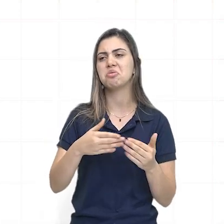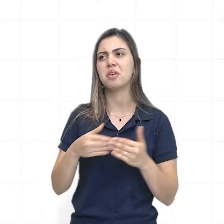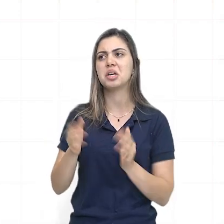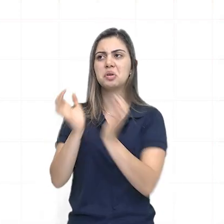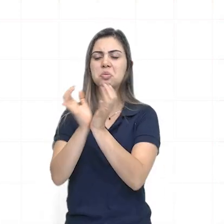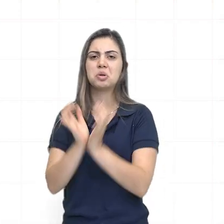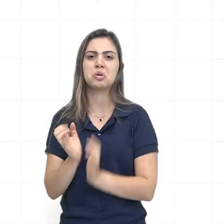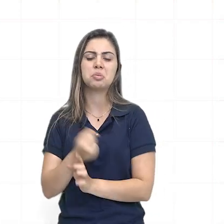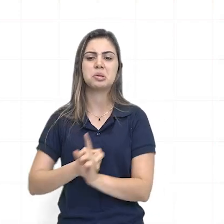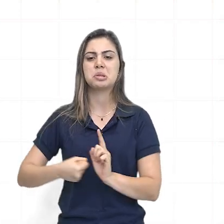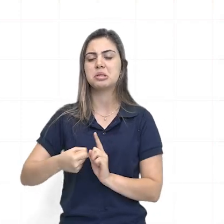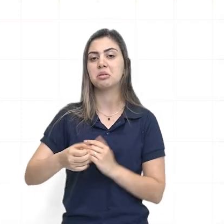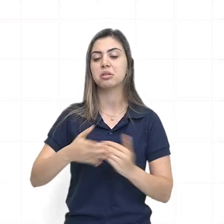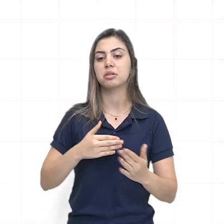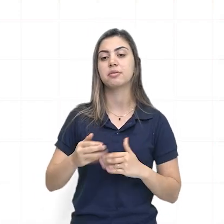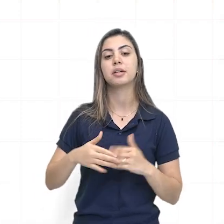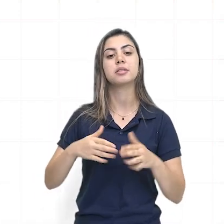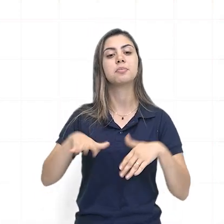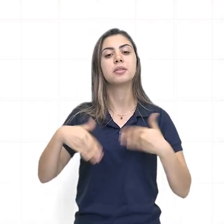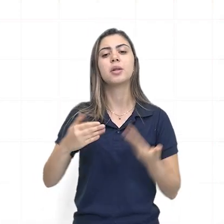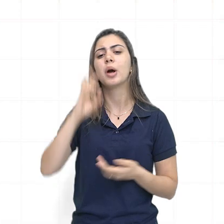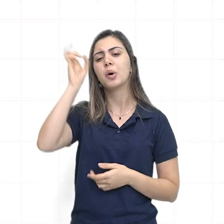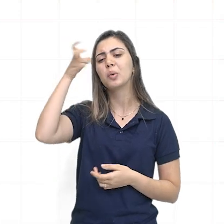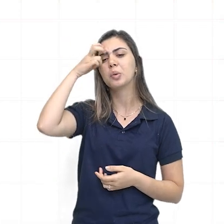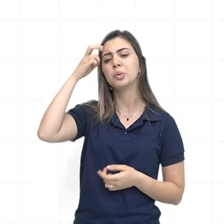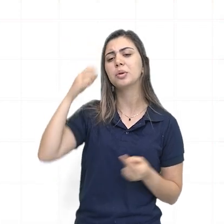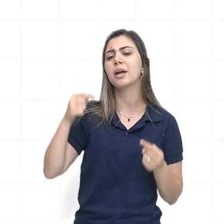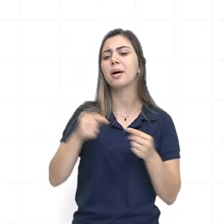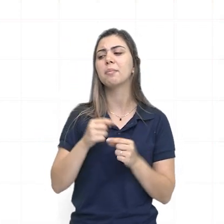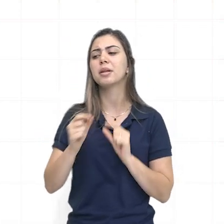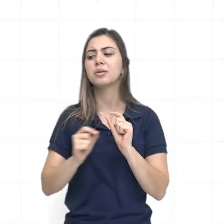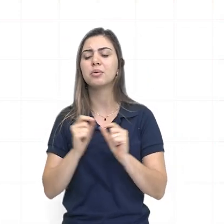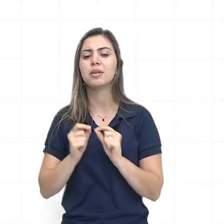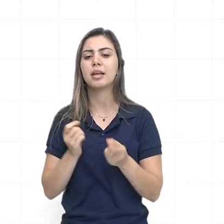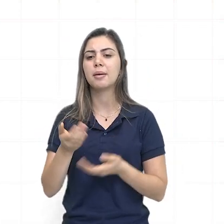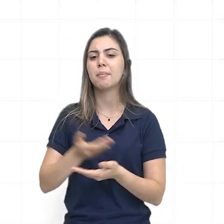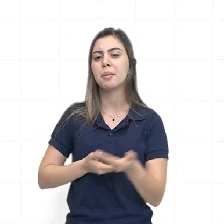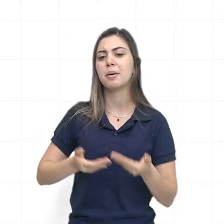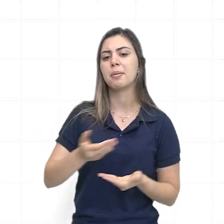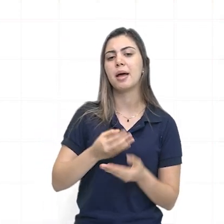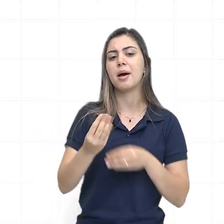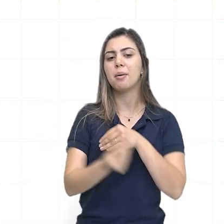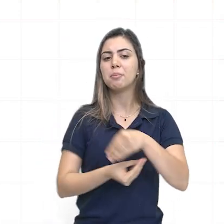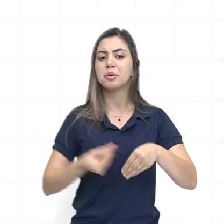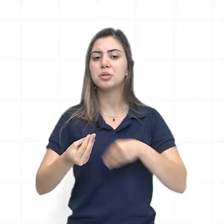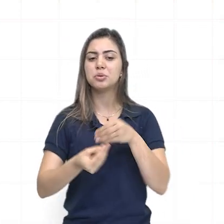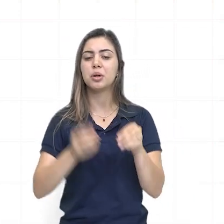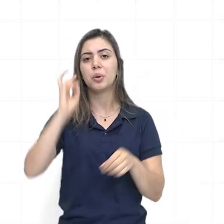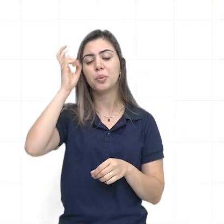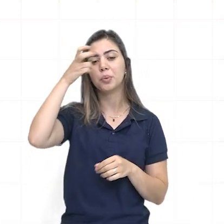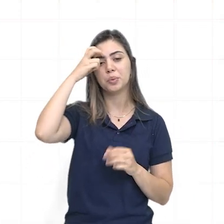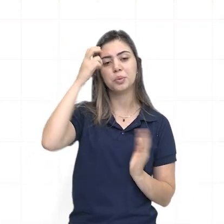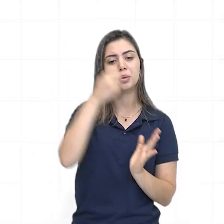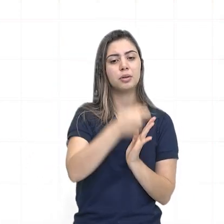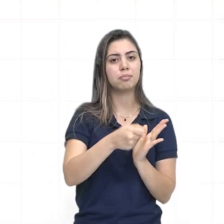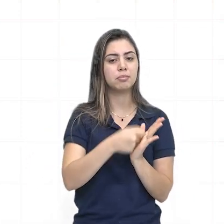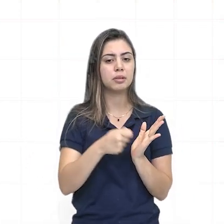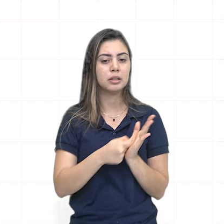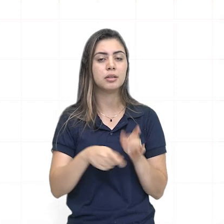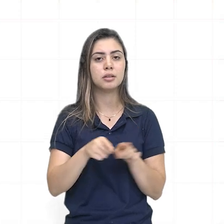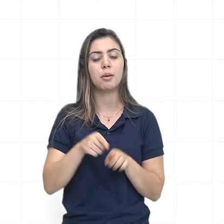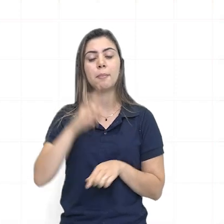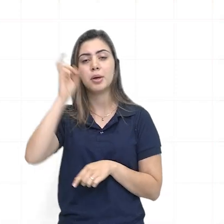A cultura intermediária, ela representava uma fusão dos elementos entre a cultura letrada e popular.